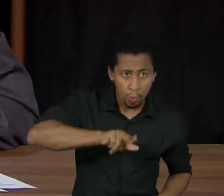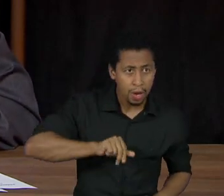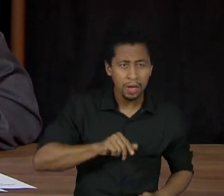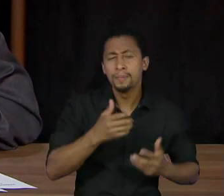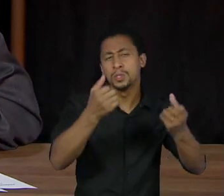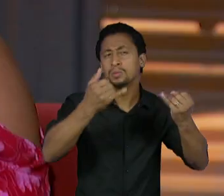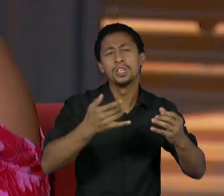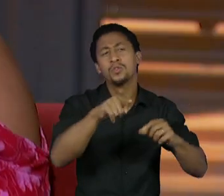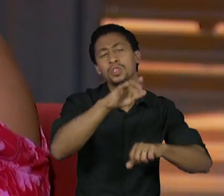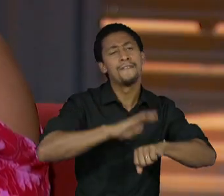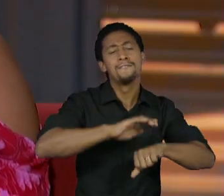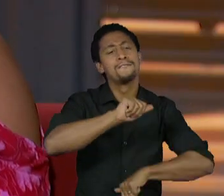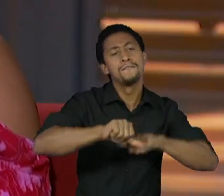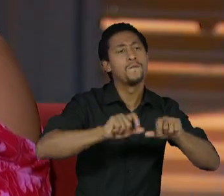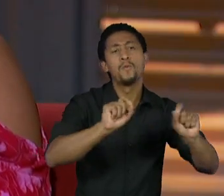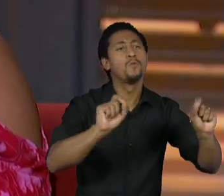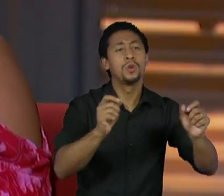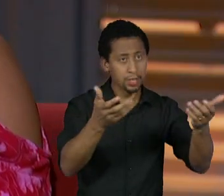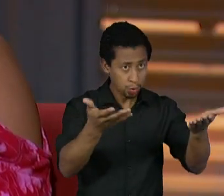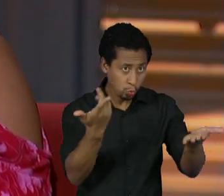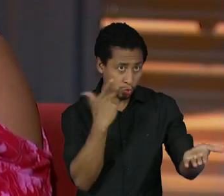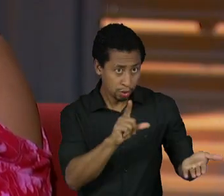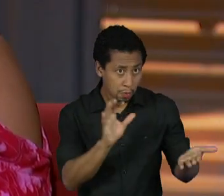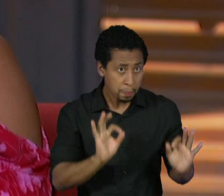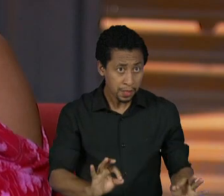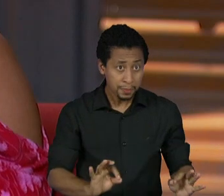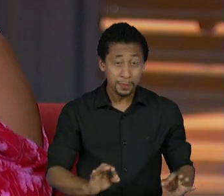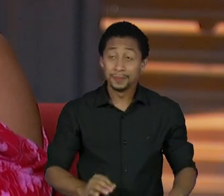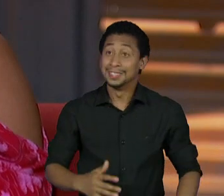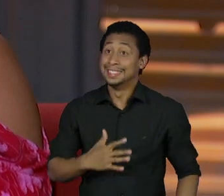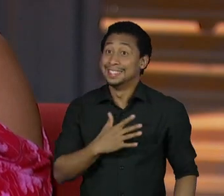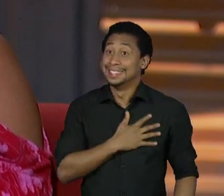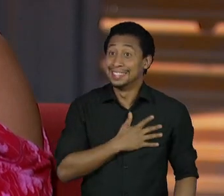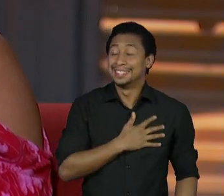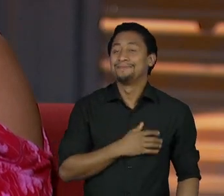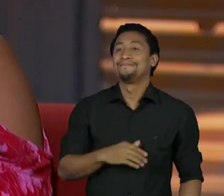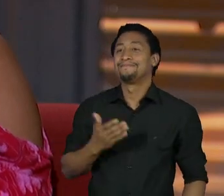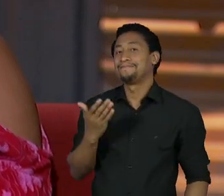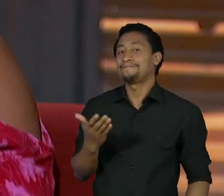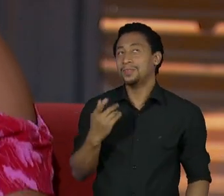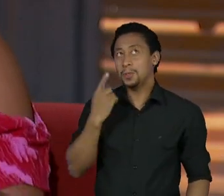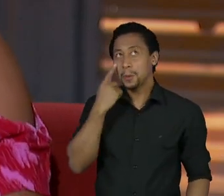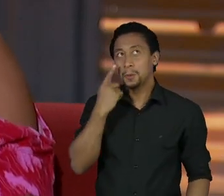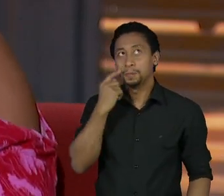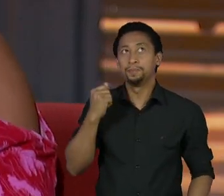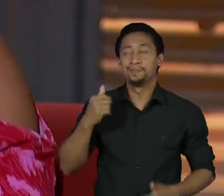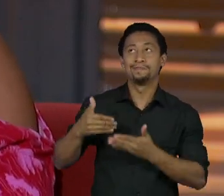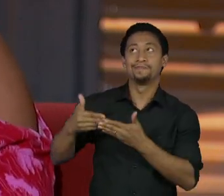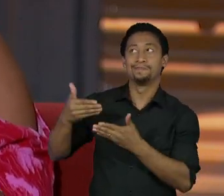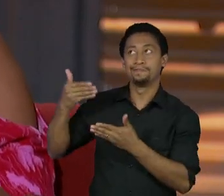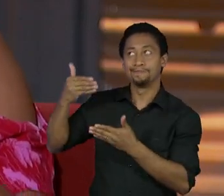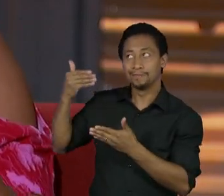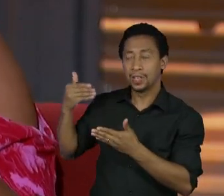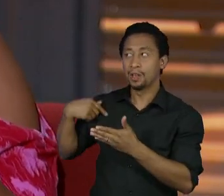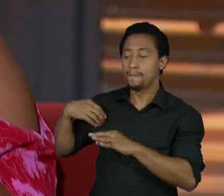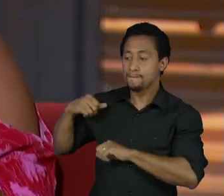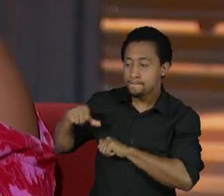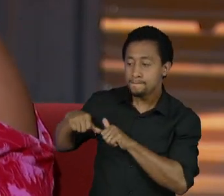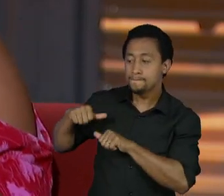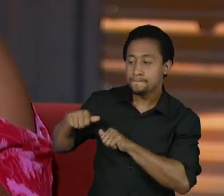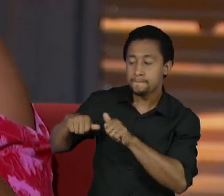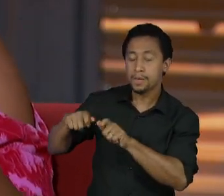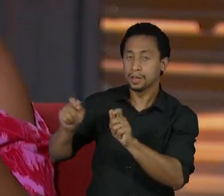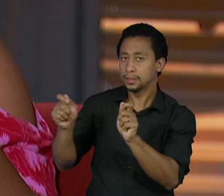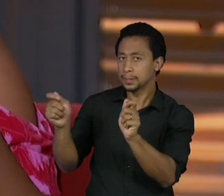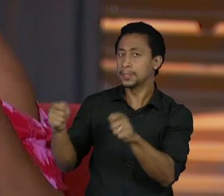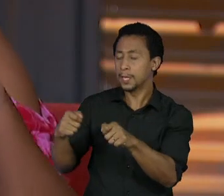pretendia mudar? Complexo isso, né? Eu acho que tem várias formas de fazer esse processo de transformação,